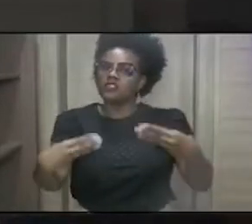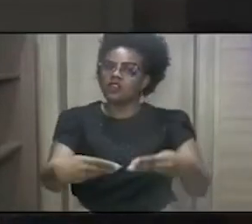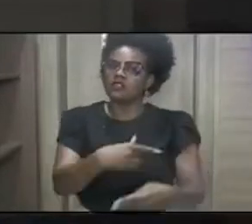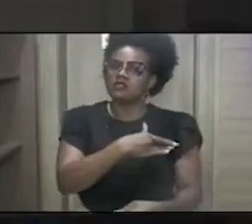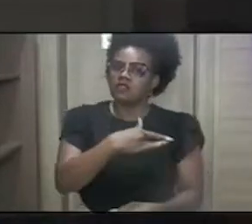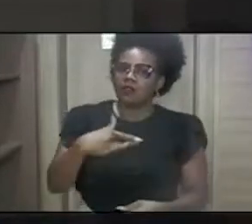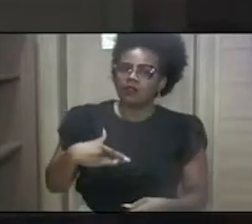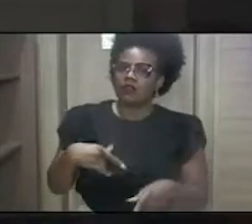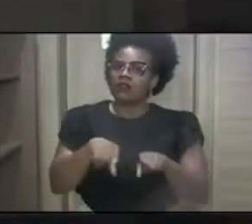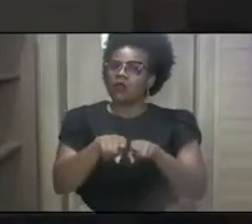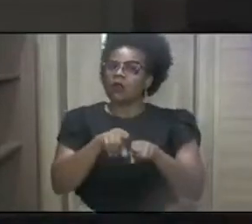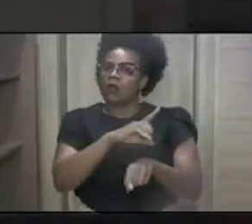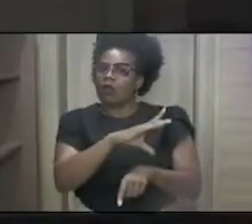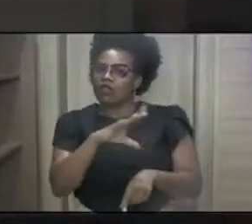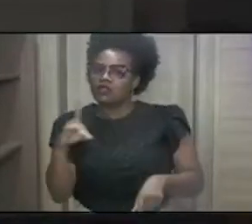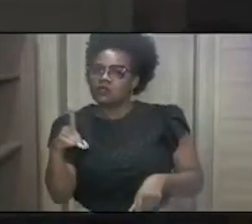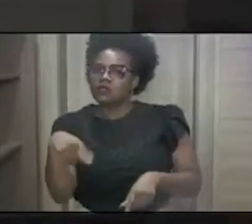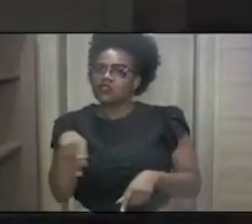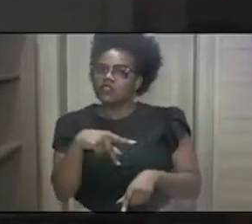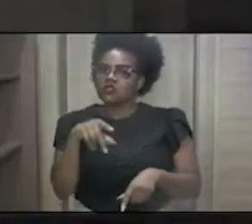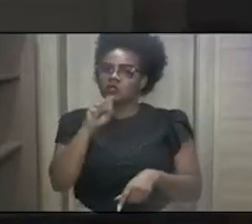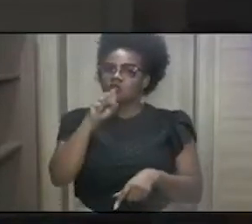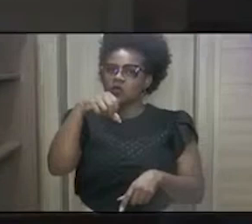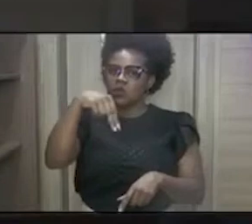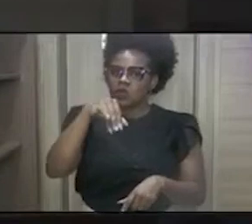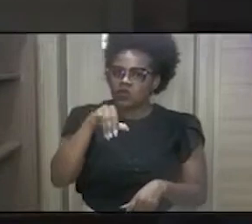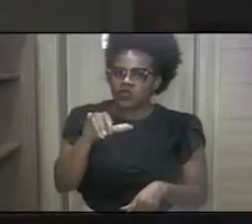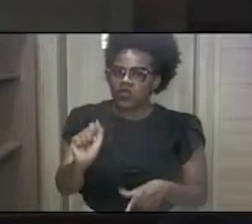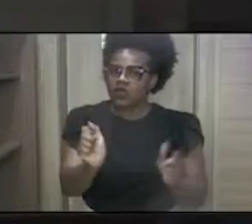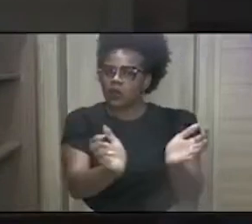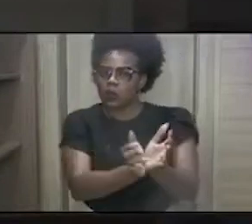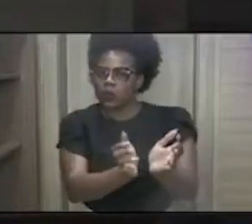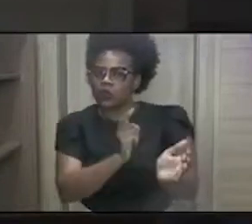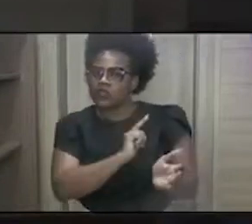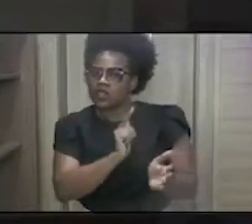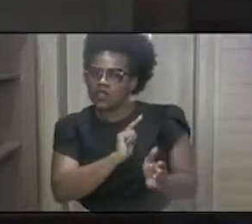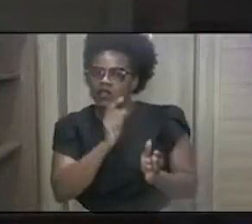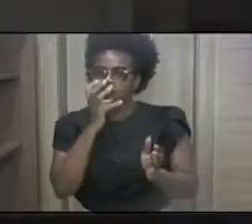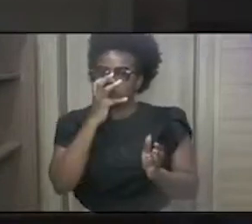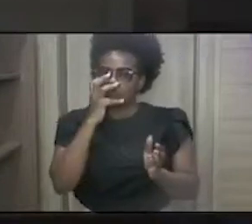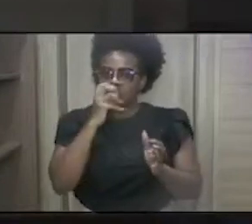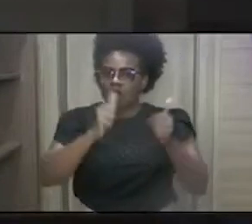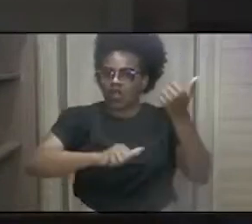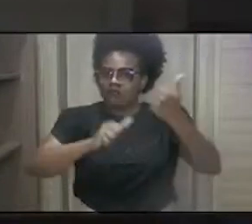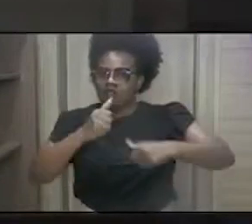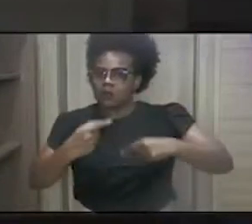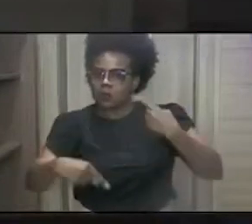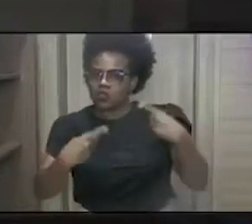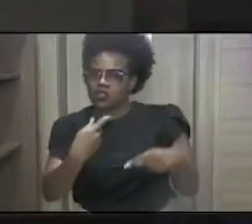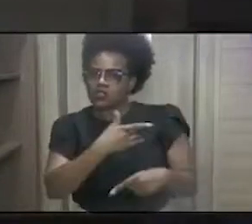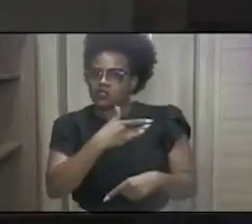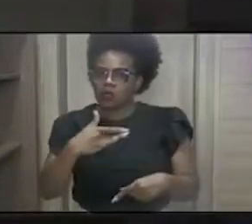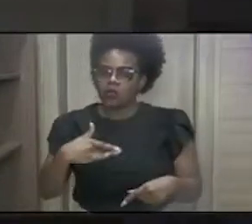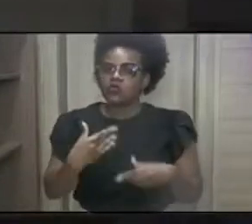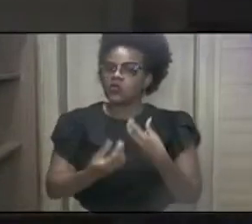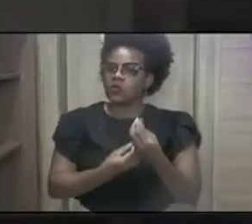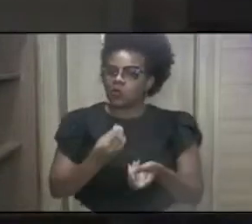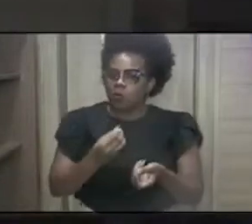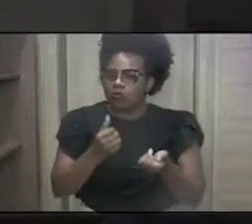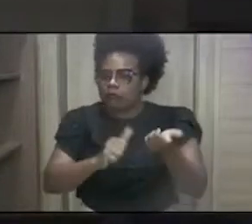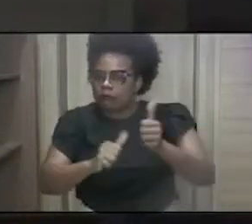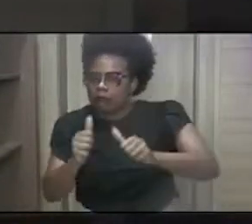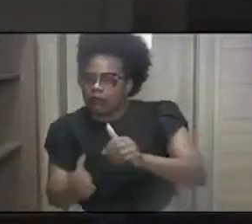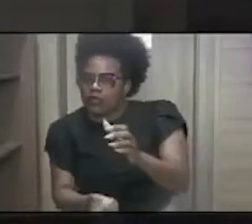Saúde, coordenado pela professora Sônia e sua equipe do eixo do Observatório de Análise Política em Saúde, que analisa